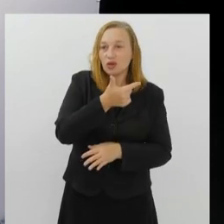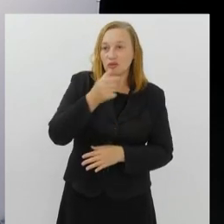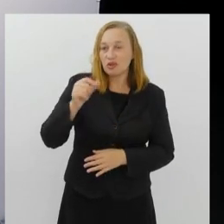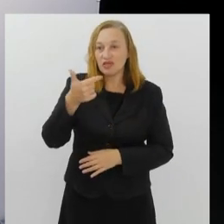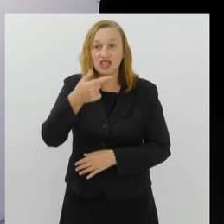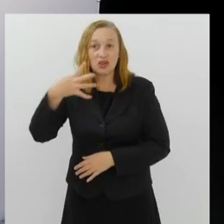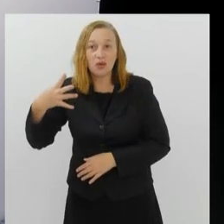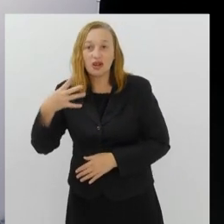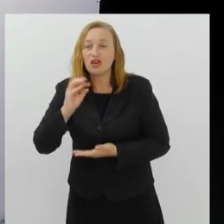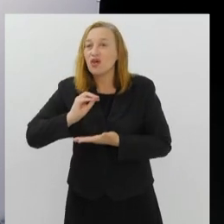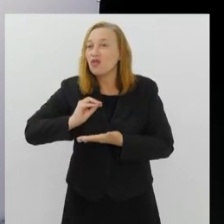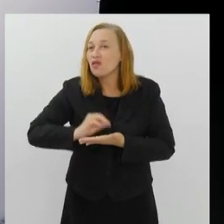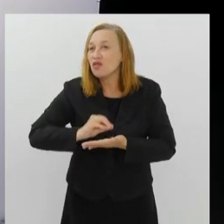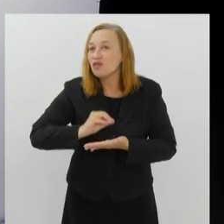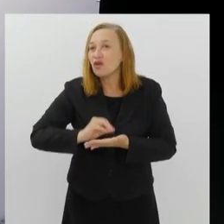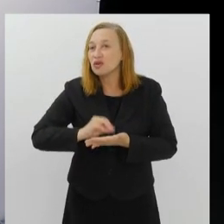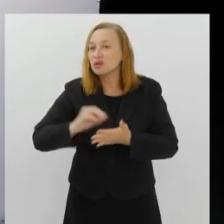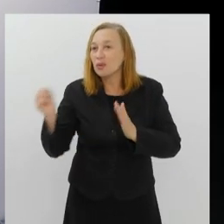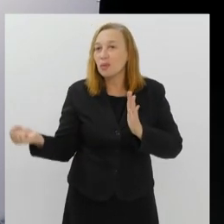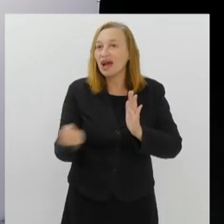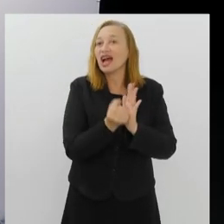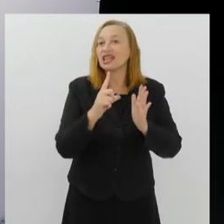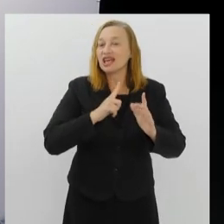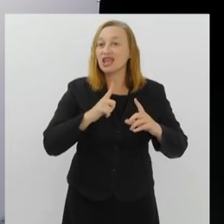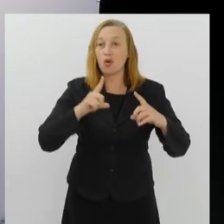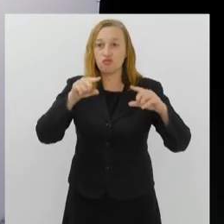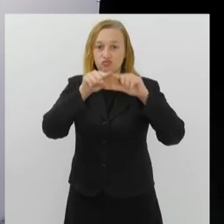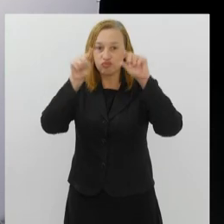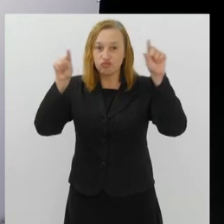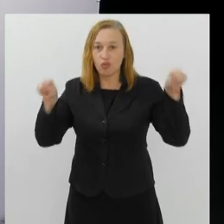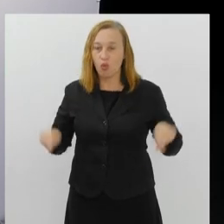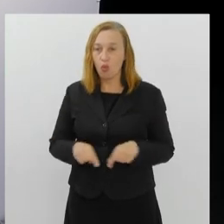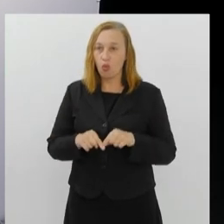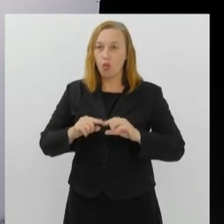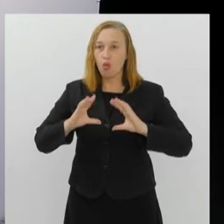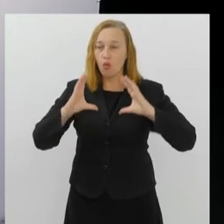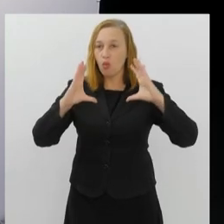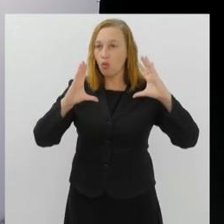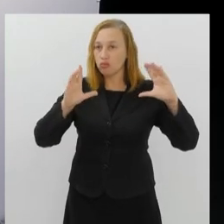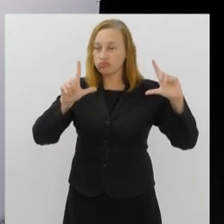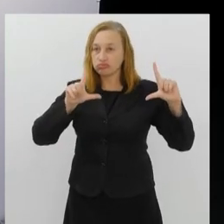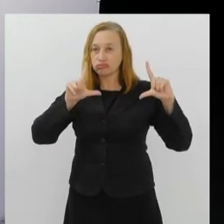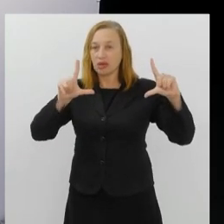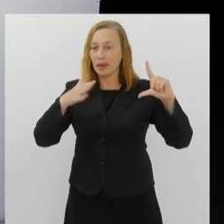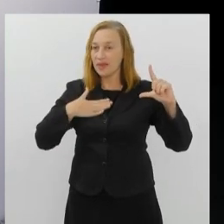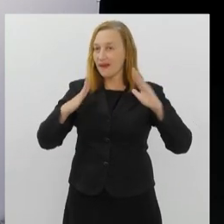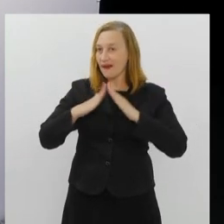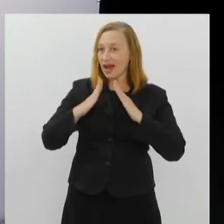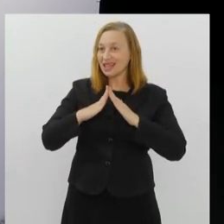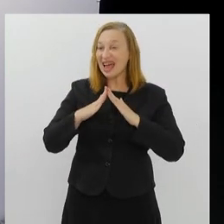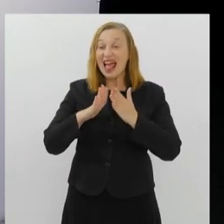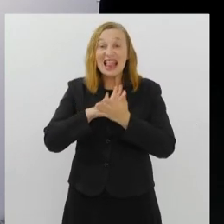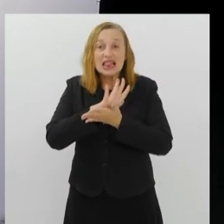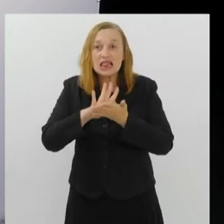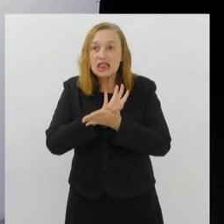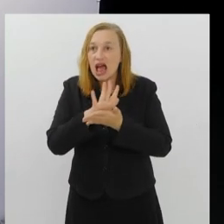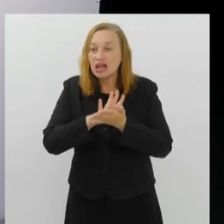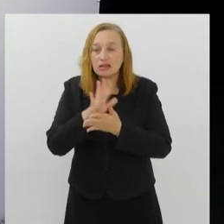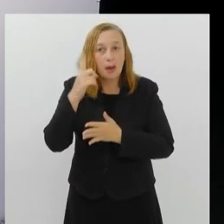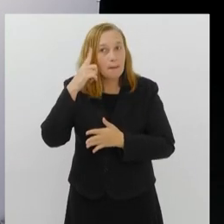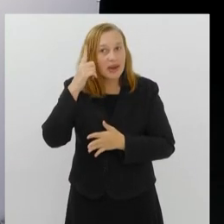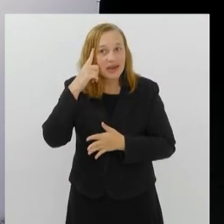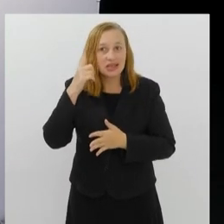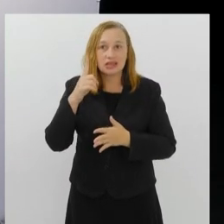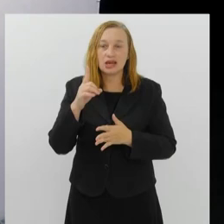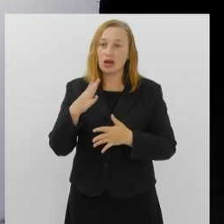2024. Essa foto é marcada. Tem até um quadro lá em casa com essa foto. Na hora ali, nada passa na nossa